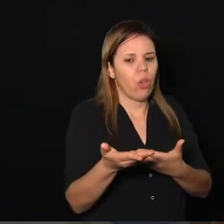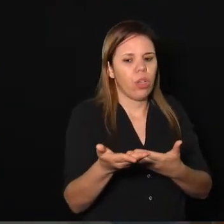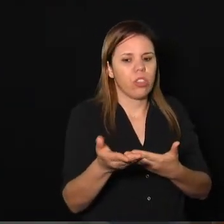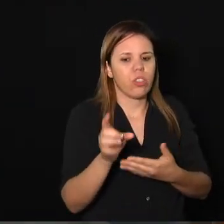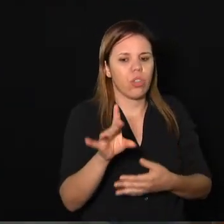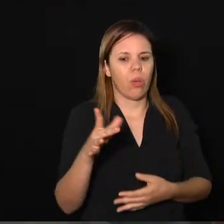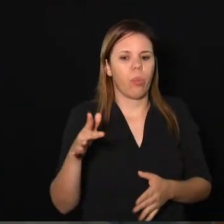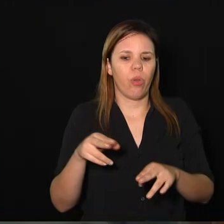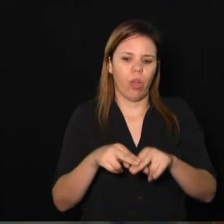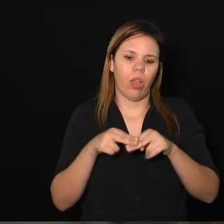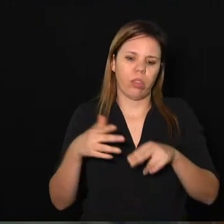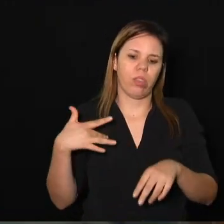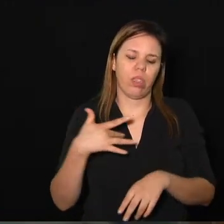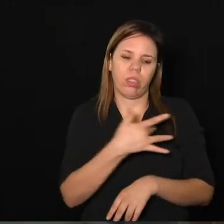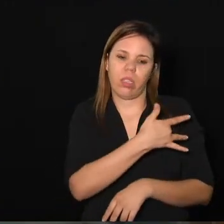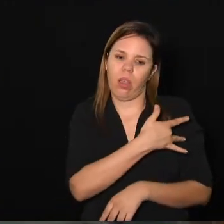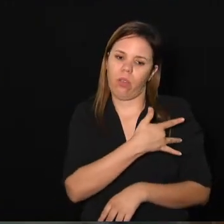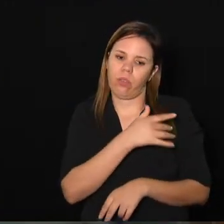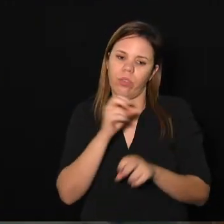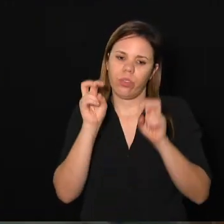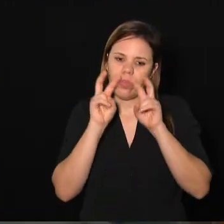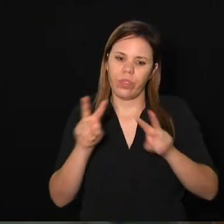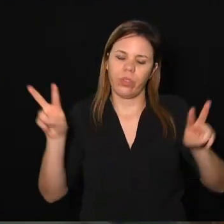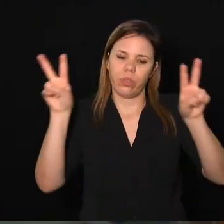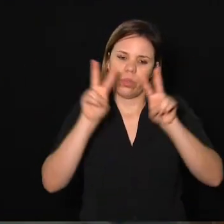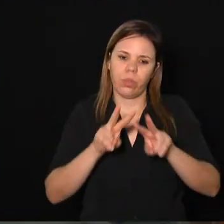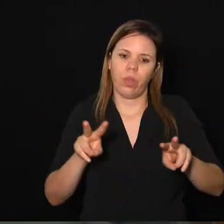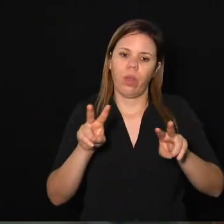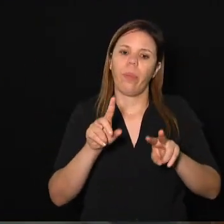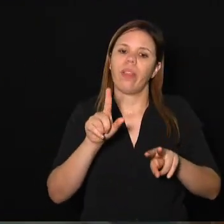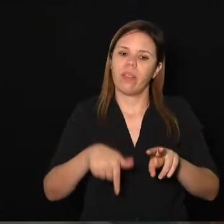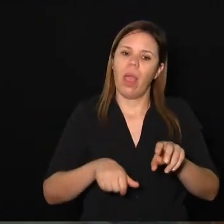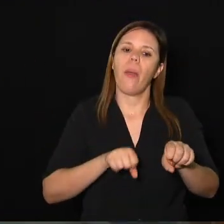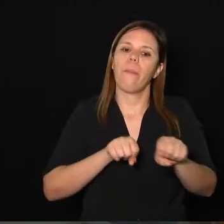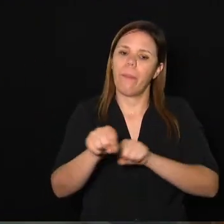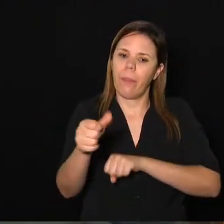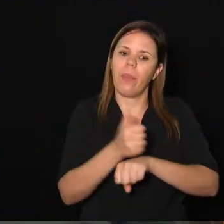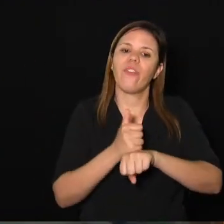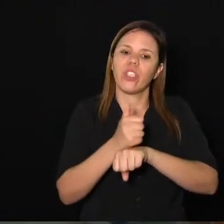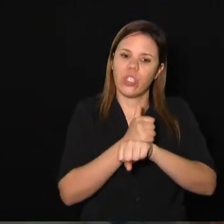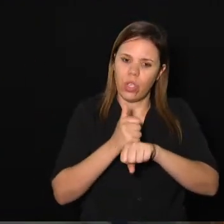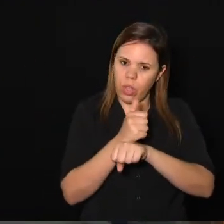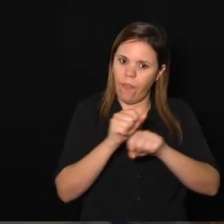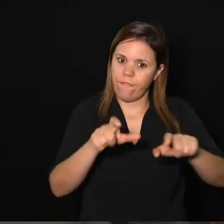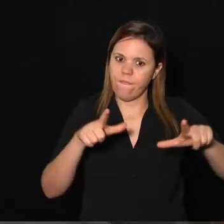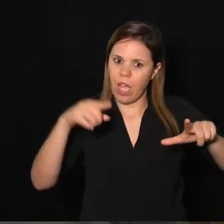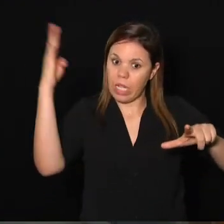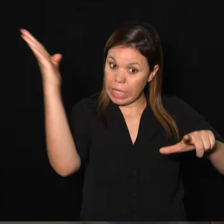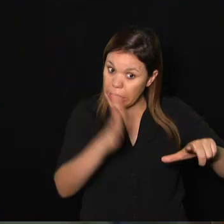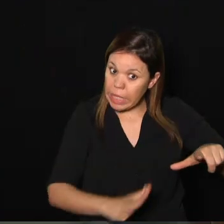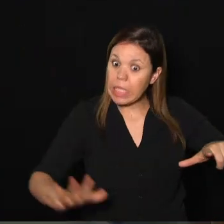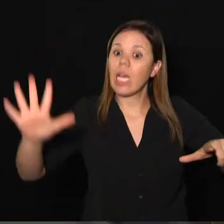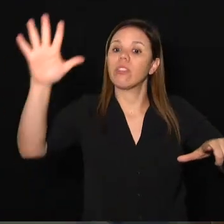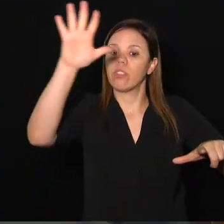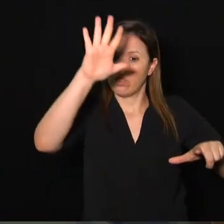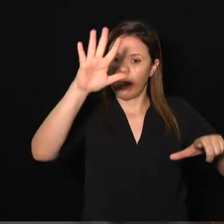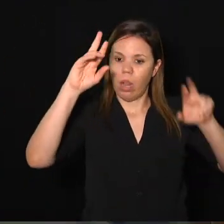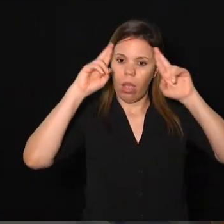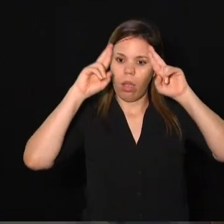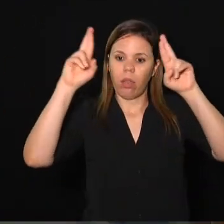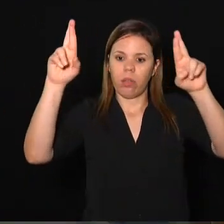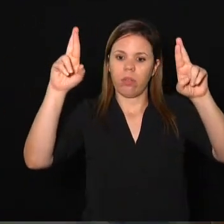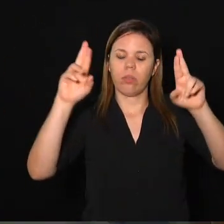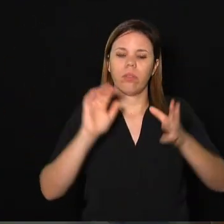é com profissionais que são formados e a eles é otorgado um diploma que tem validade nacional e isso tem que ser respeitado